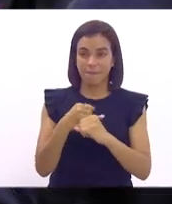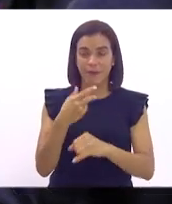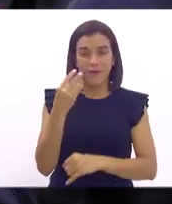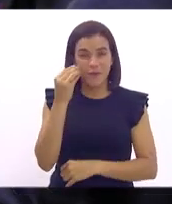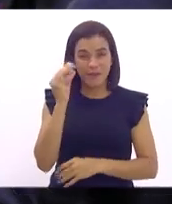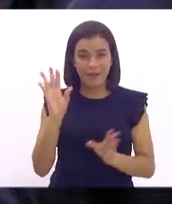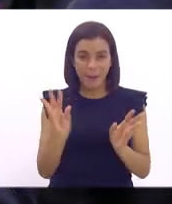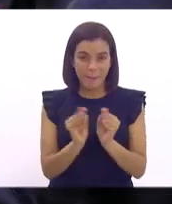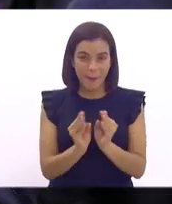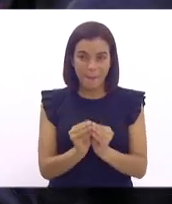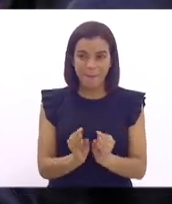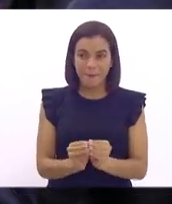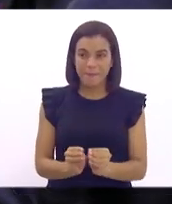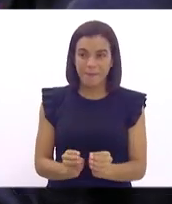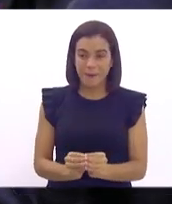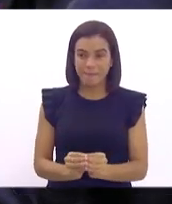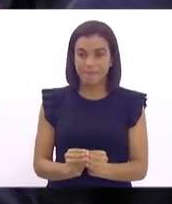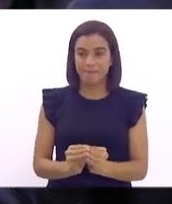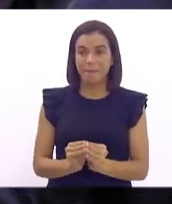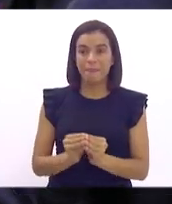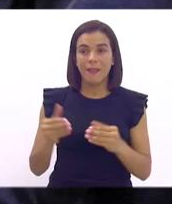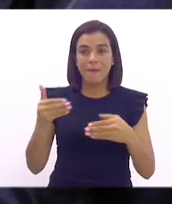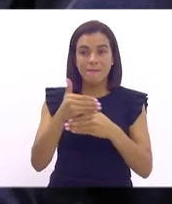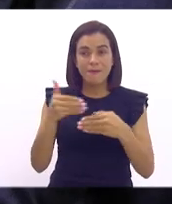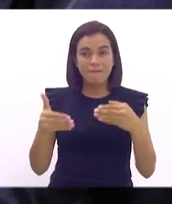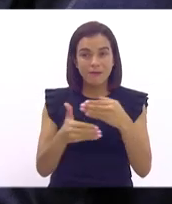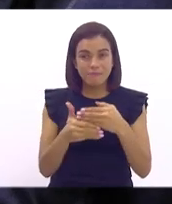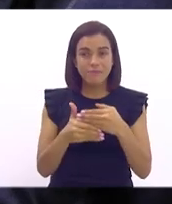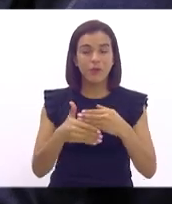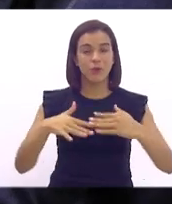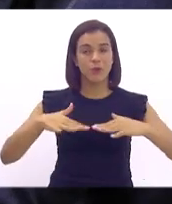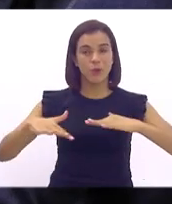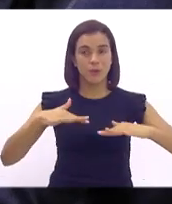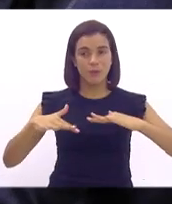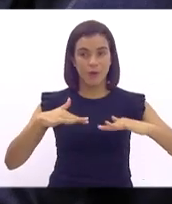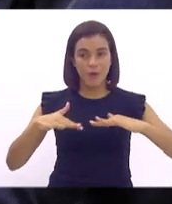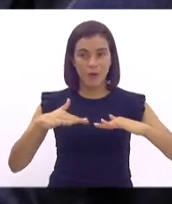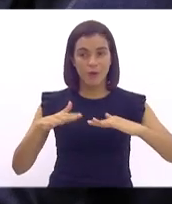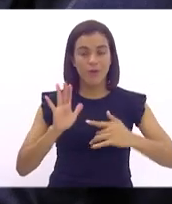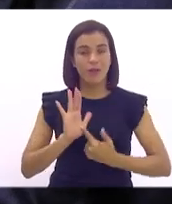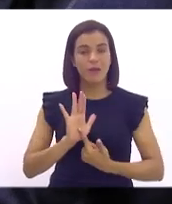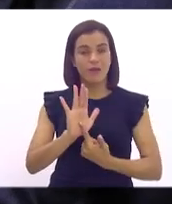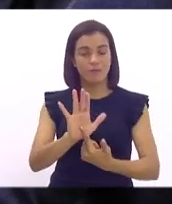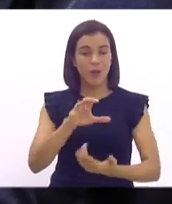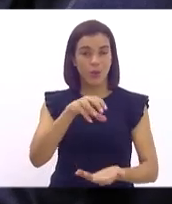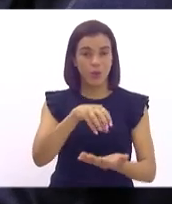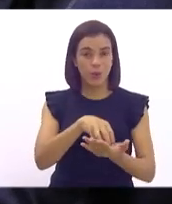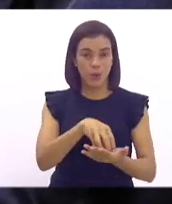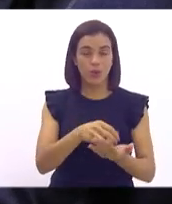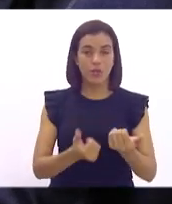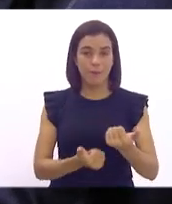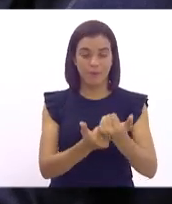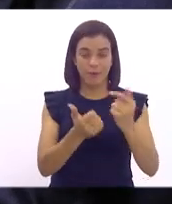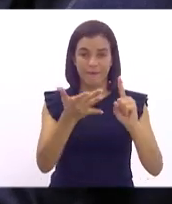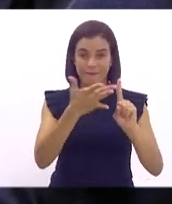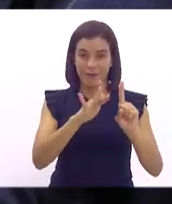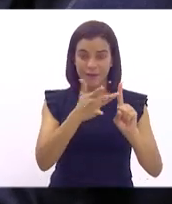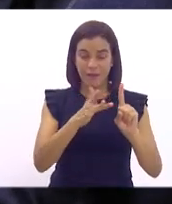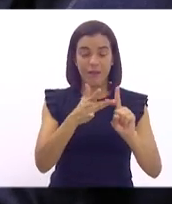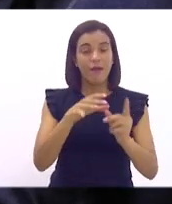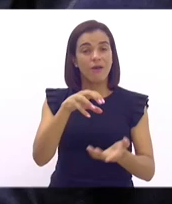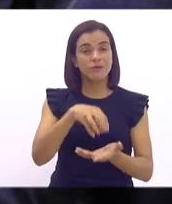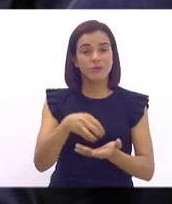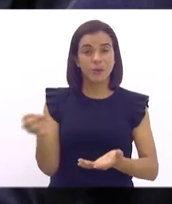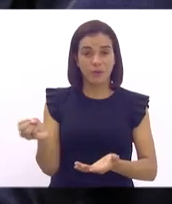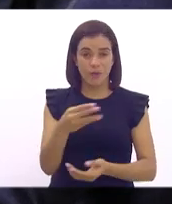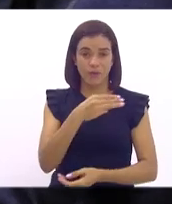ser breve. A minha apresentação é construída num movimento de apresentar o Núcleo de Apoio às Vítimas também. É um setor novo dentro do